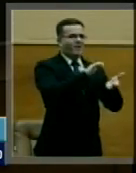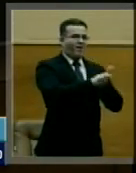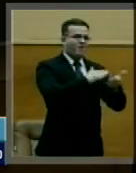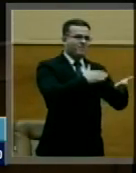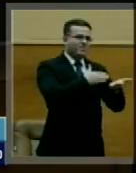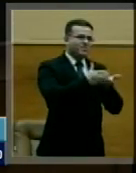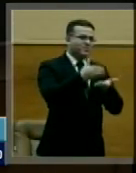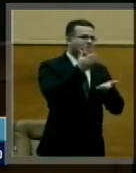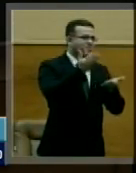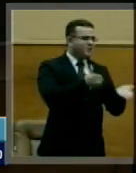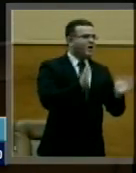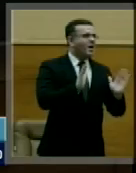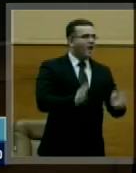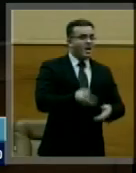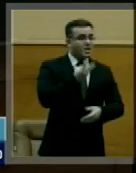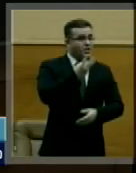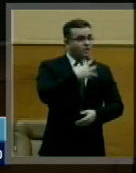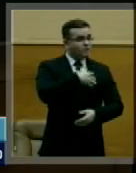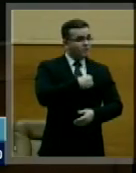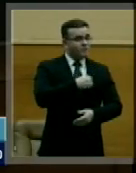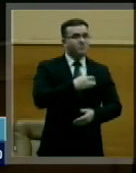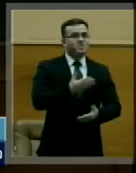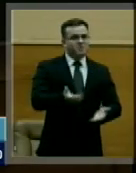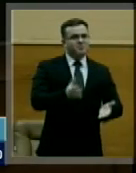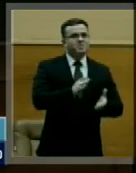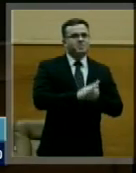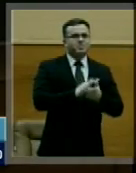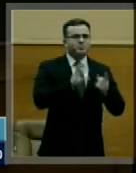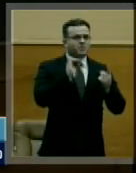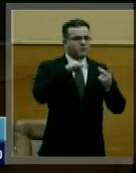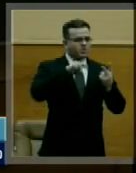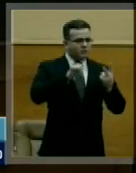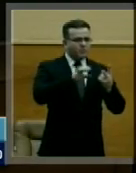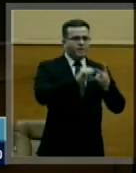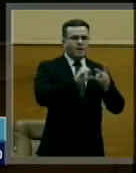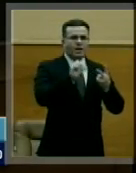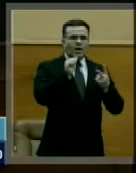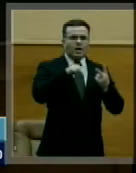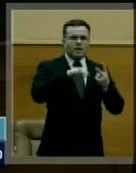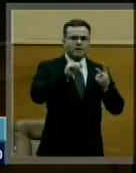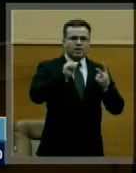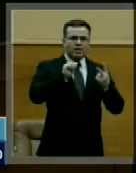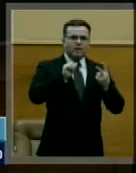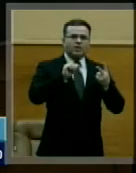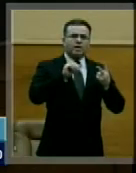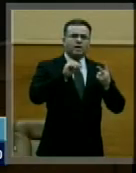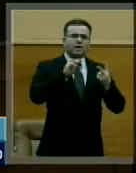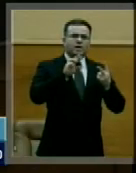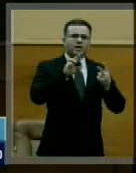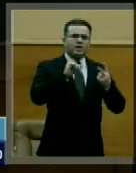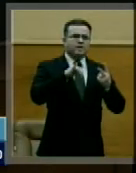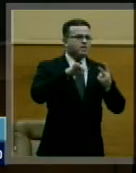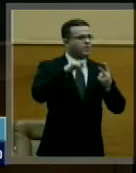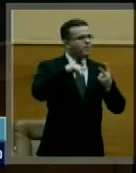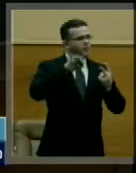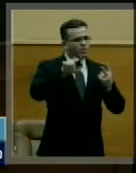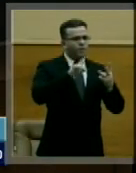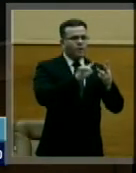Fonseca tiveram 3 filhos, Jimmy, Ana Isabel e Flávia.